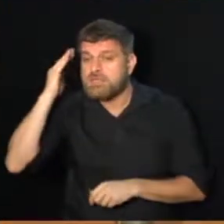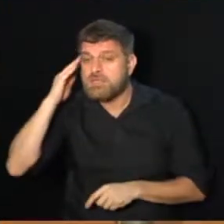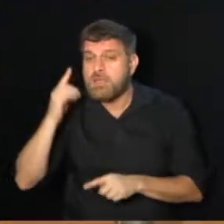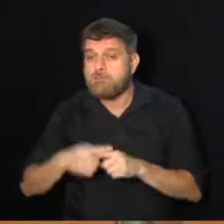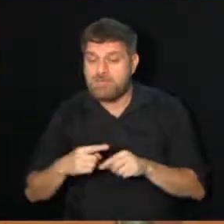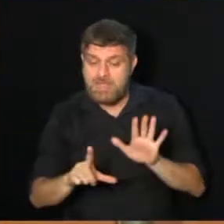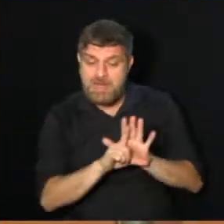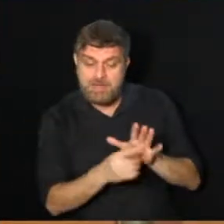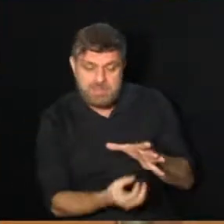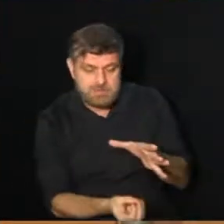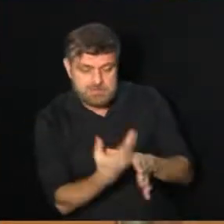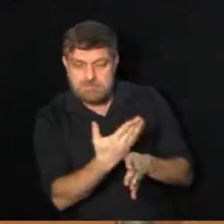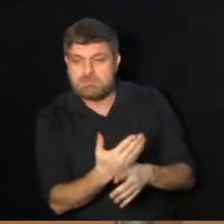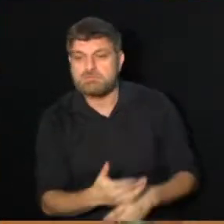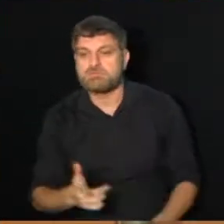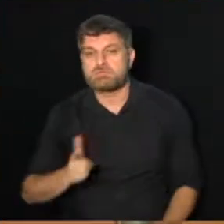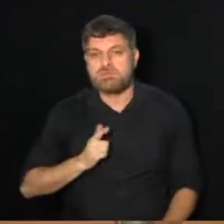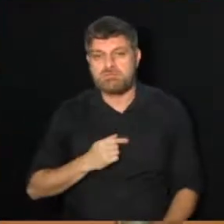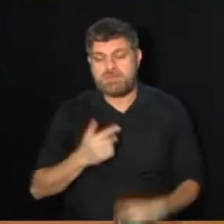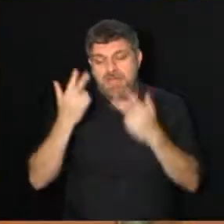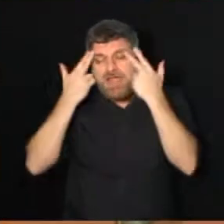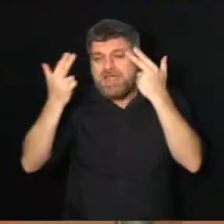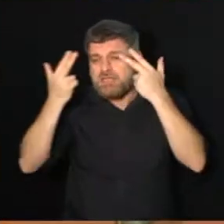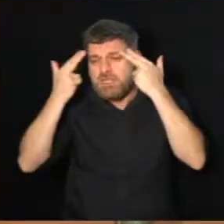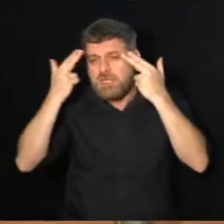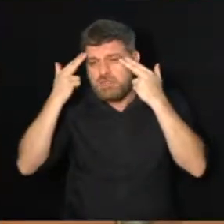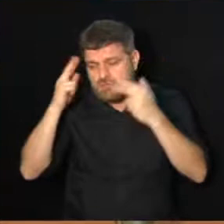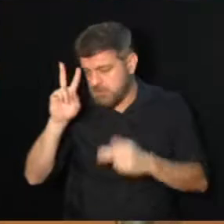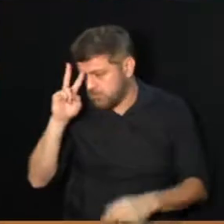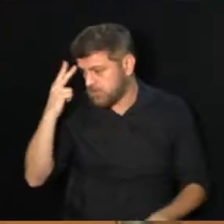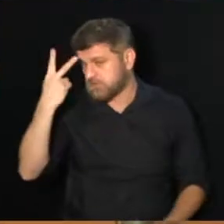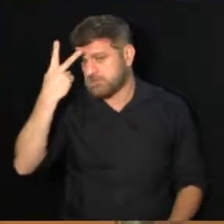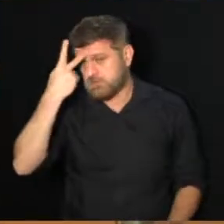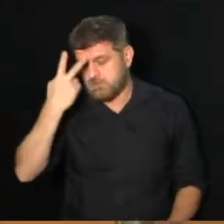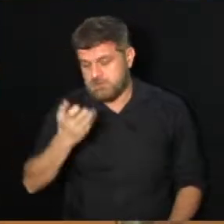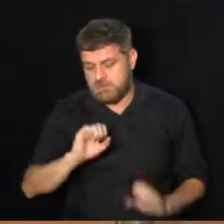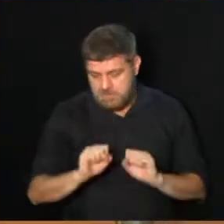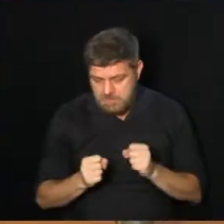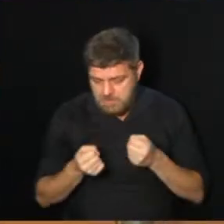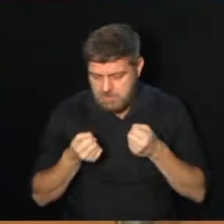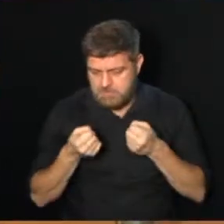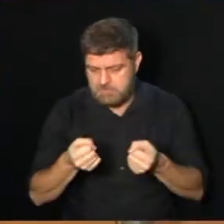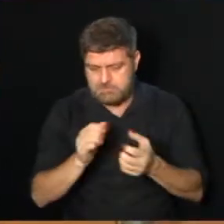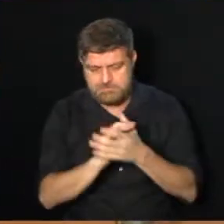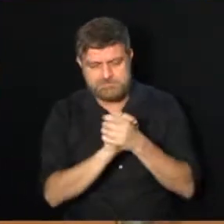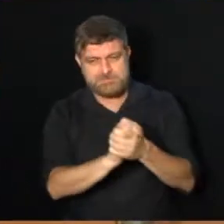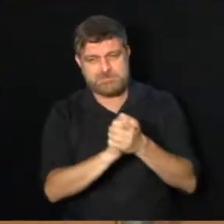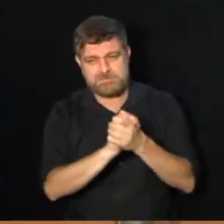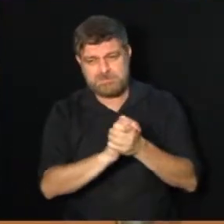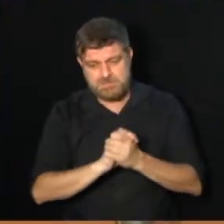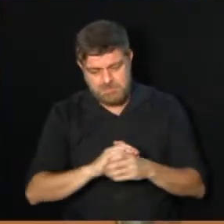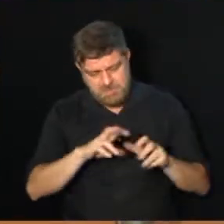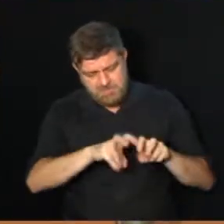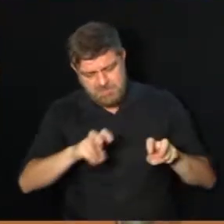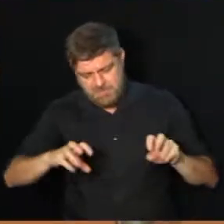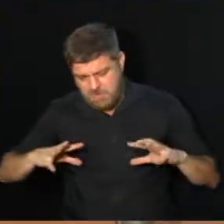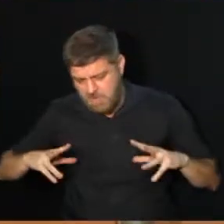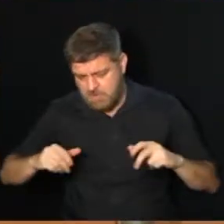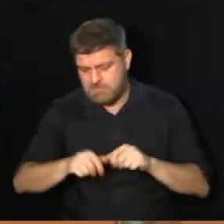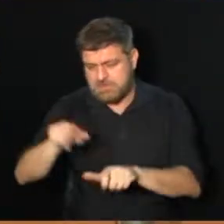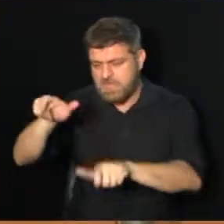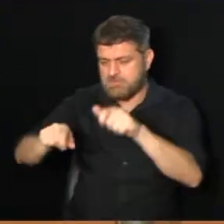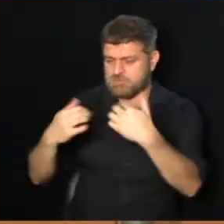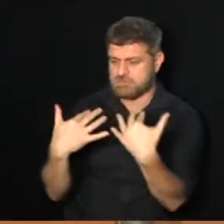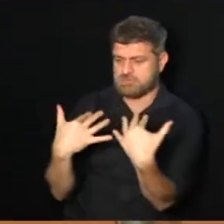lei, as mudanças vão vir naturalmente também. Então, eu gostaria de reforçar e parabenizar a todos que compõem essa mesa e a todos que